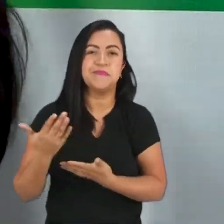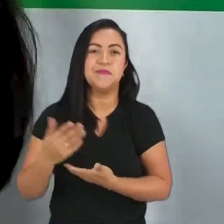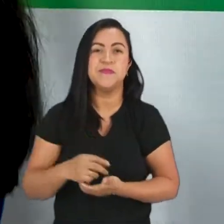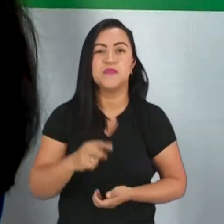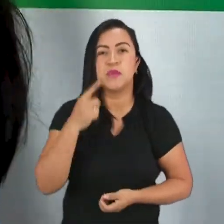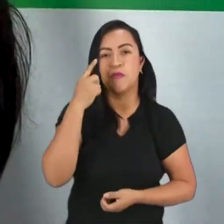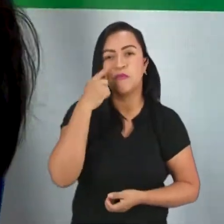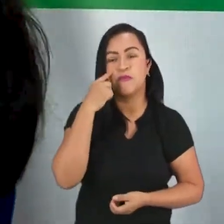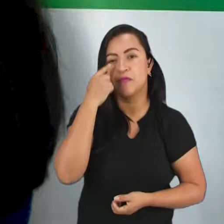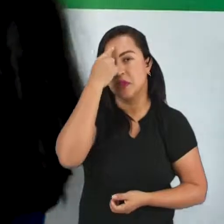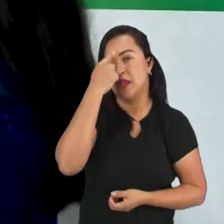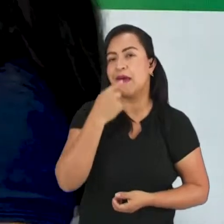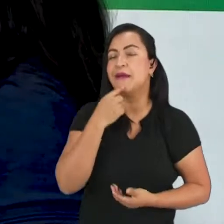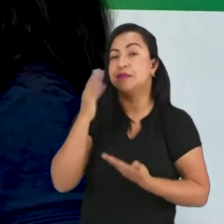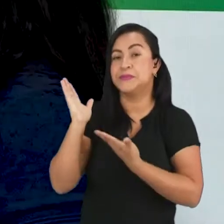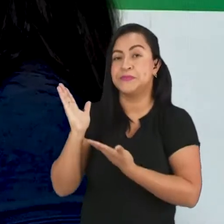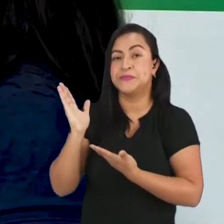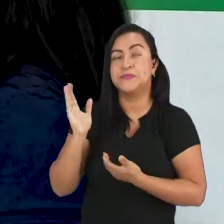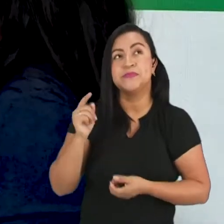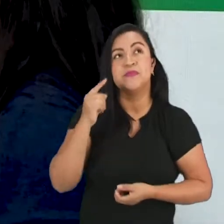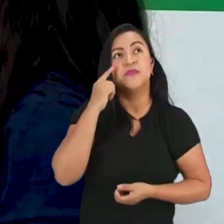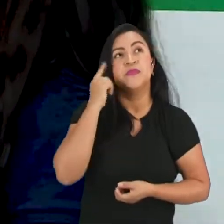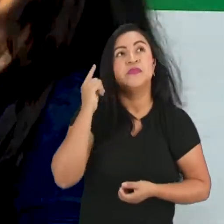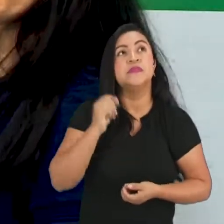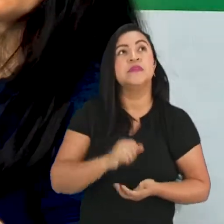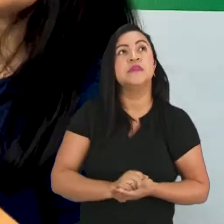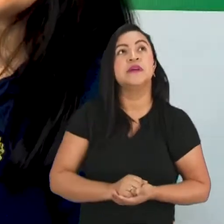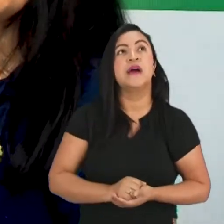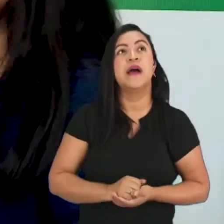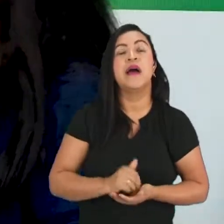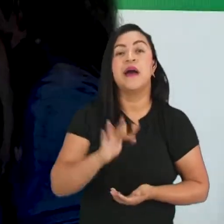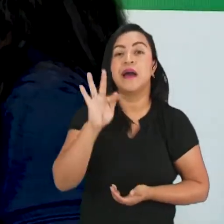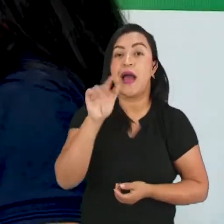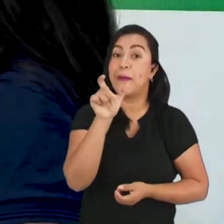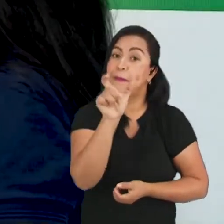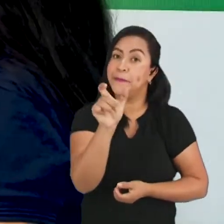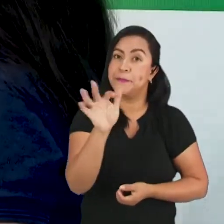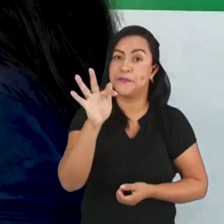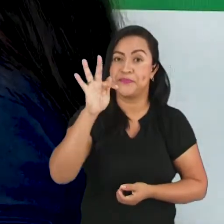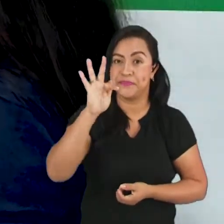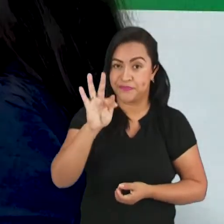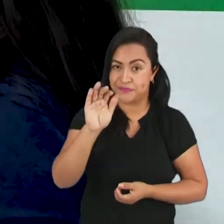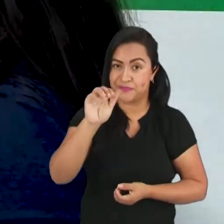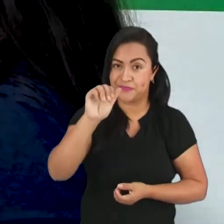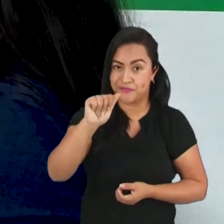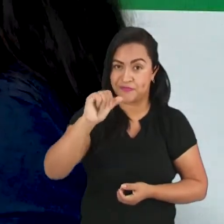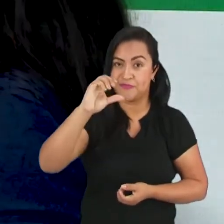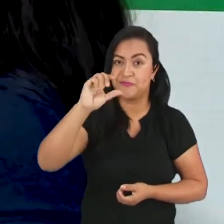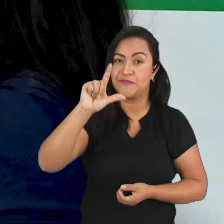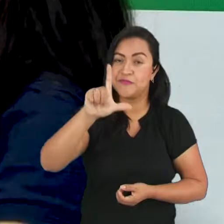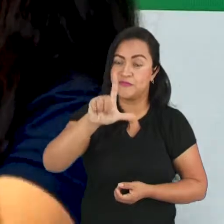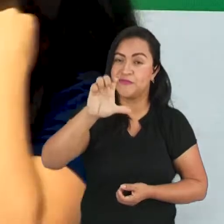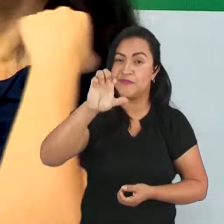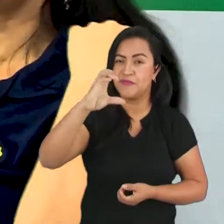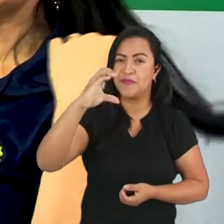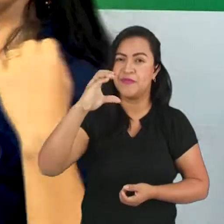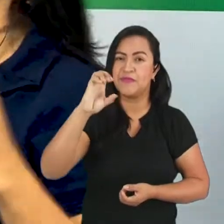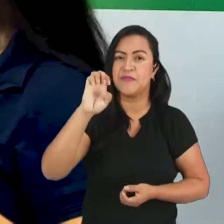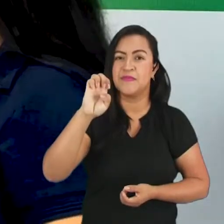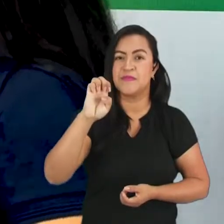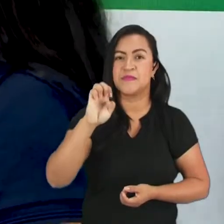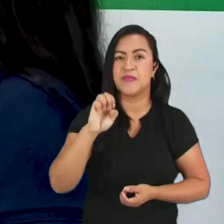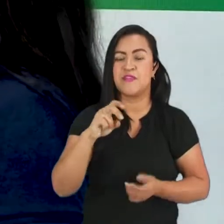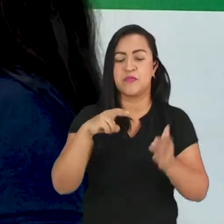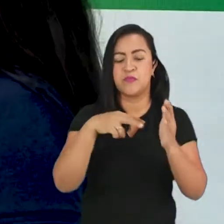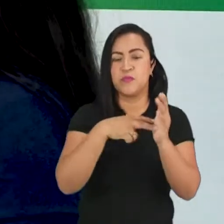Vamos ver a imagem aí, ó. Veja a imagem de uma falésia, a palavra que eu destaquei no texto, tá bom? E vamos ler uma explicação sobre esse